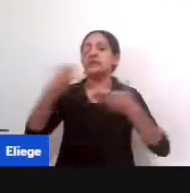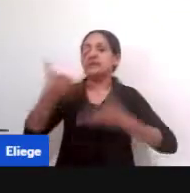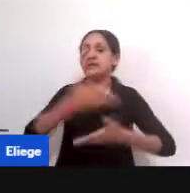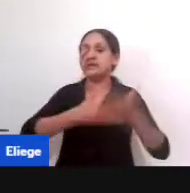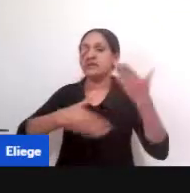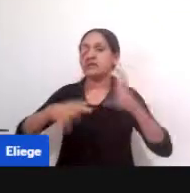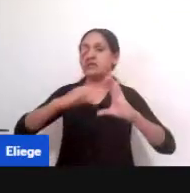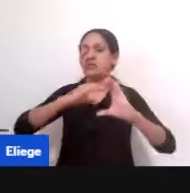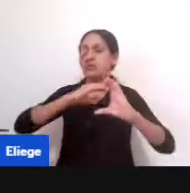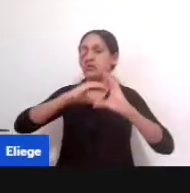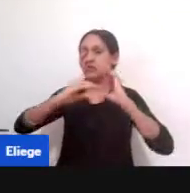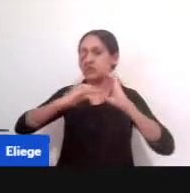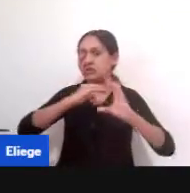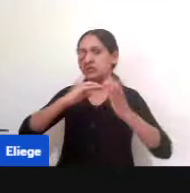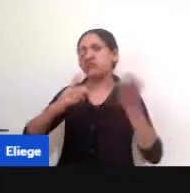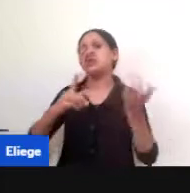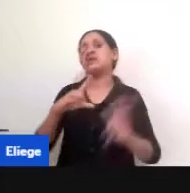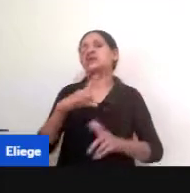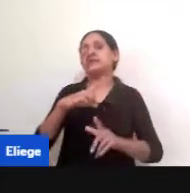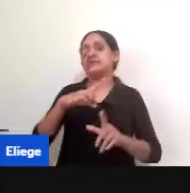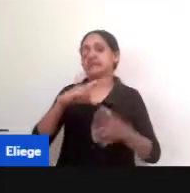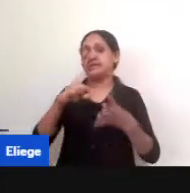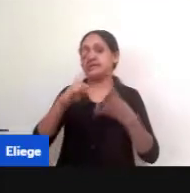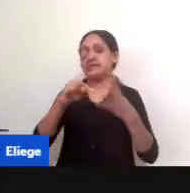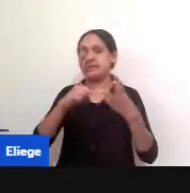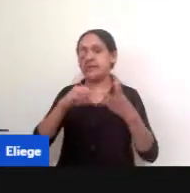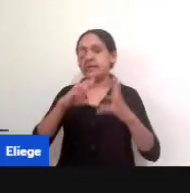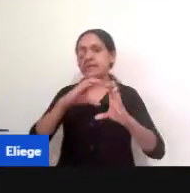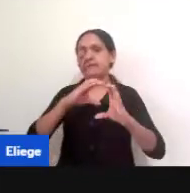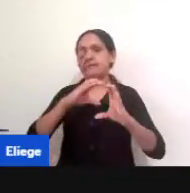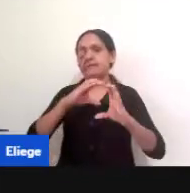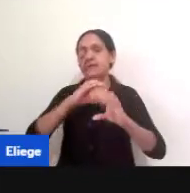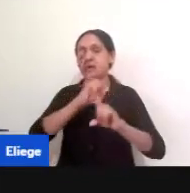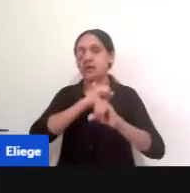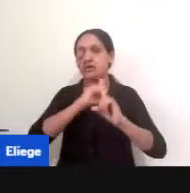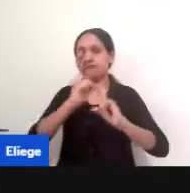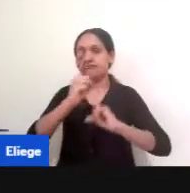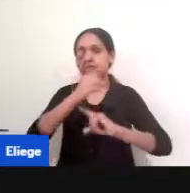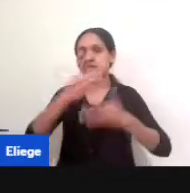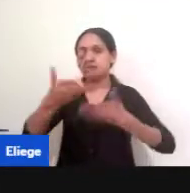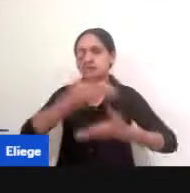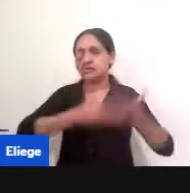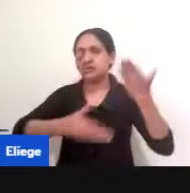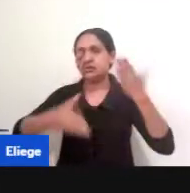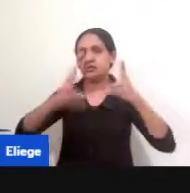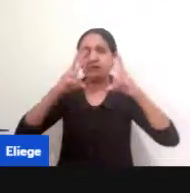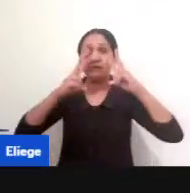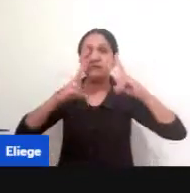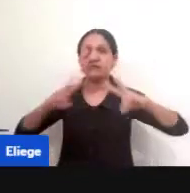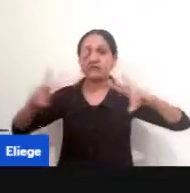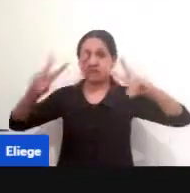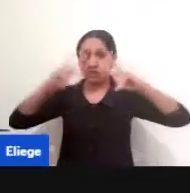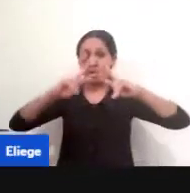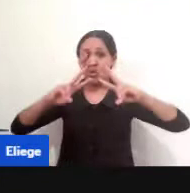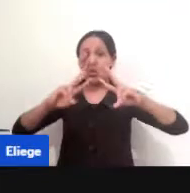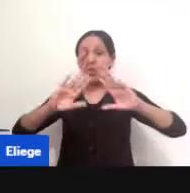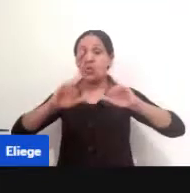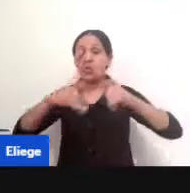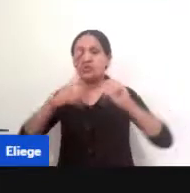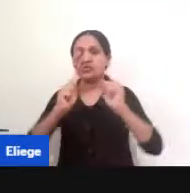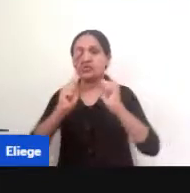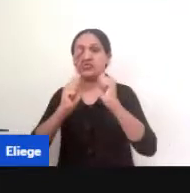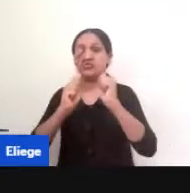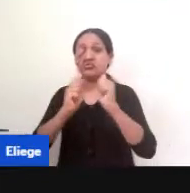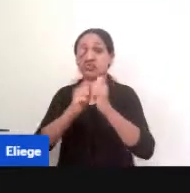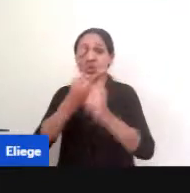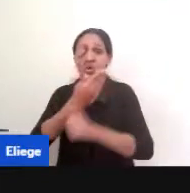tenho a interação visual. Quando eu estou com meus colegas, eu estou vendo o que eles estão fazendo. Quando eu estou